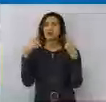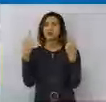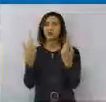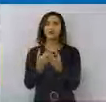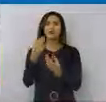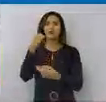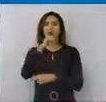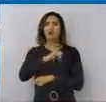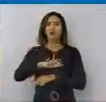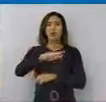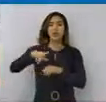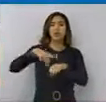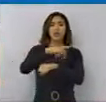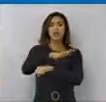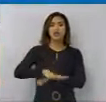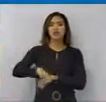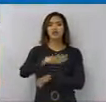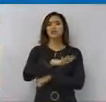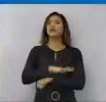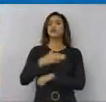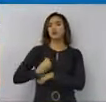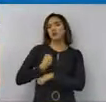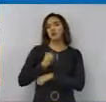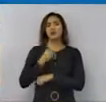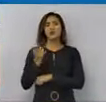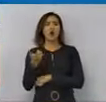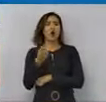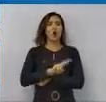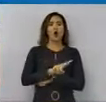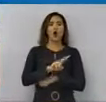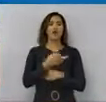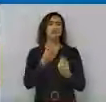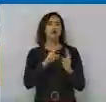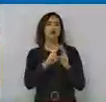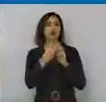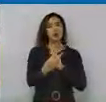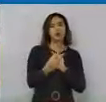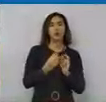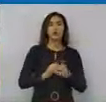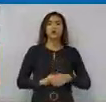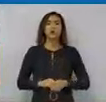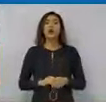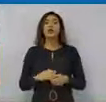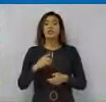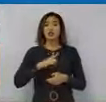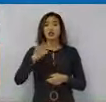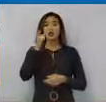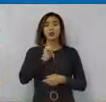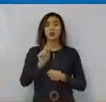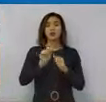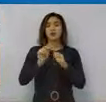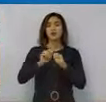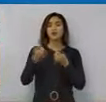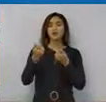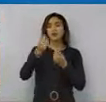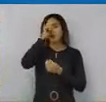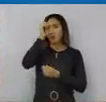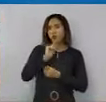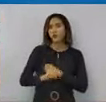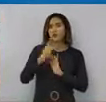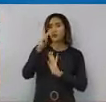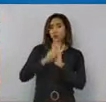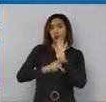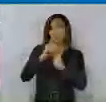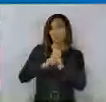internacionais, multilaterais, ora presenciais, horas híbridas, conseguiram fazer uma análise muito detalhada dos projetos da